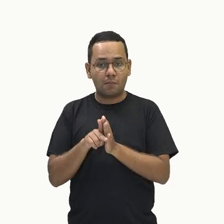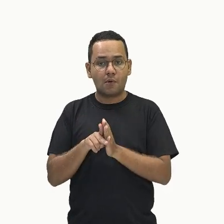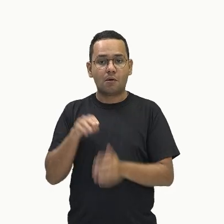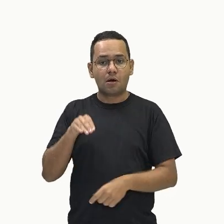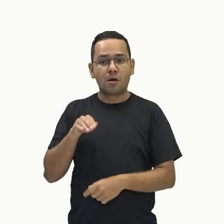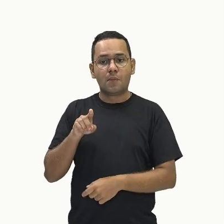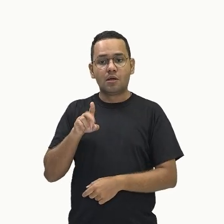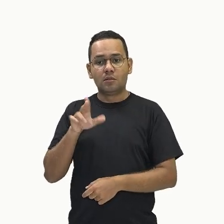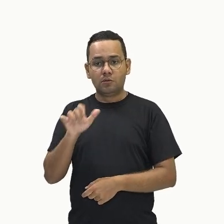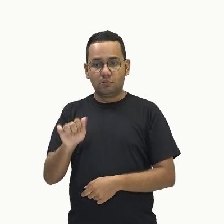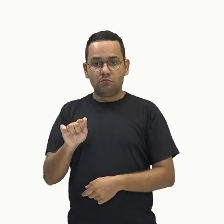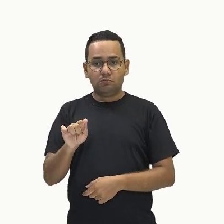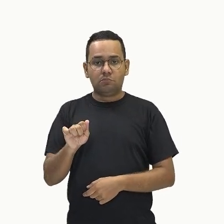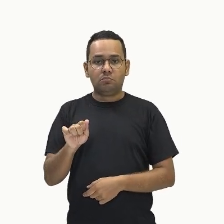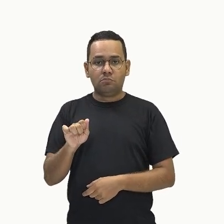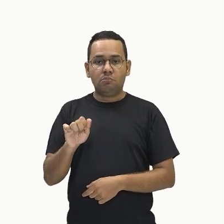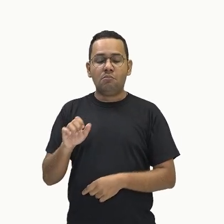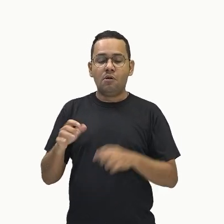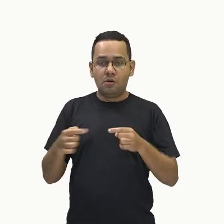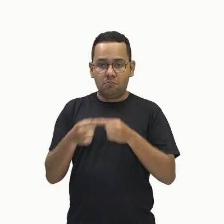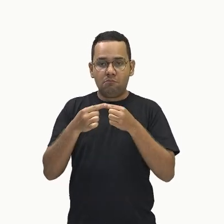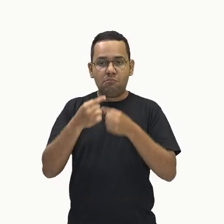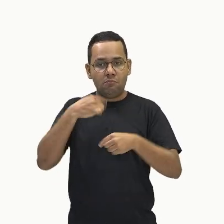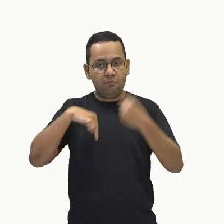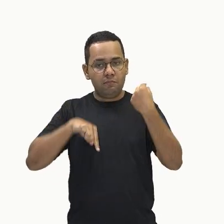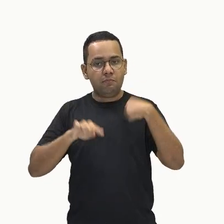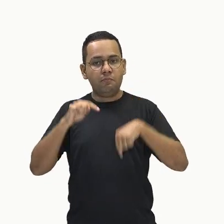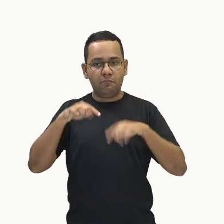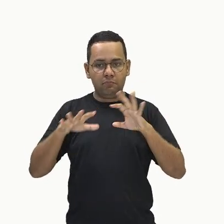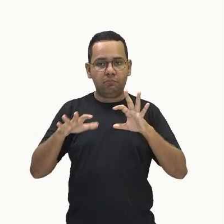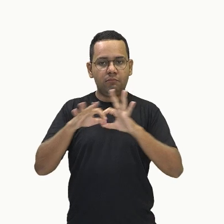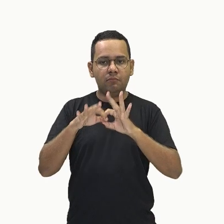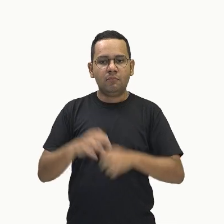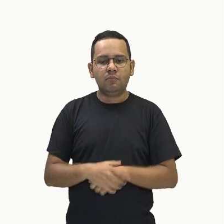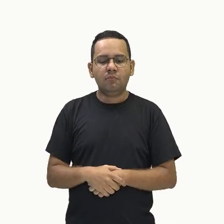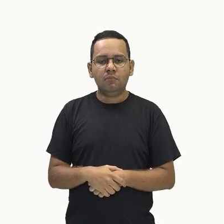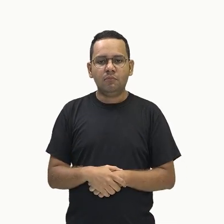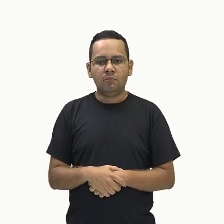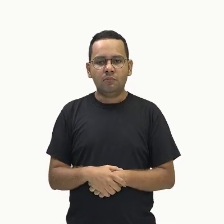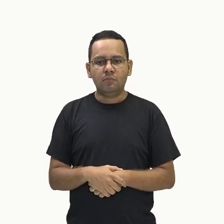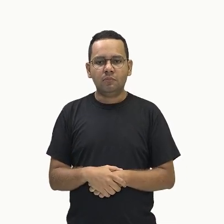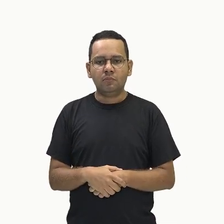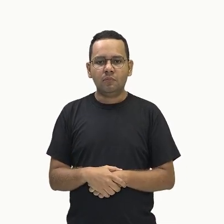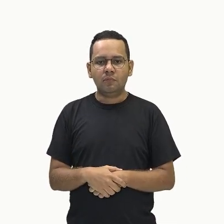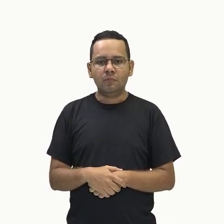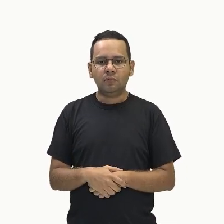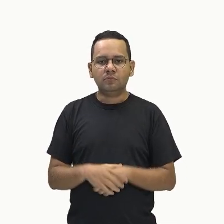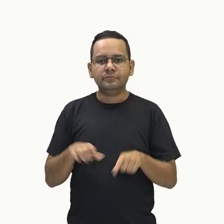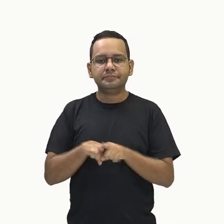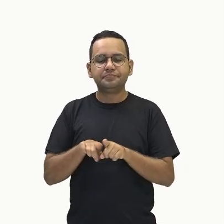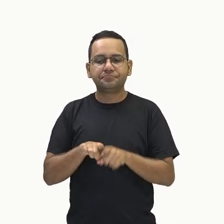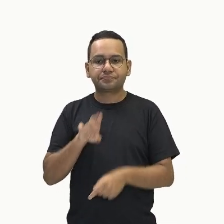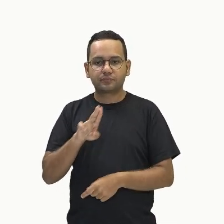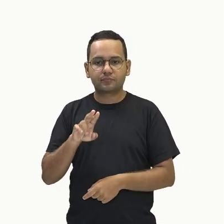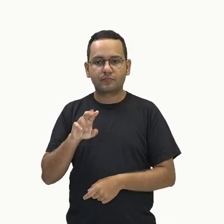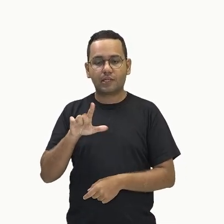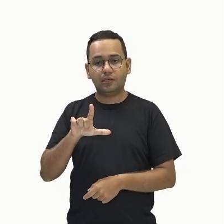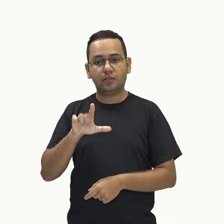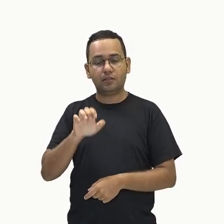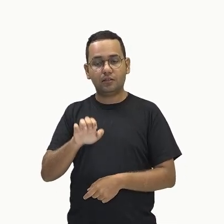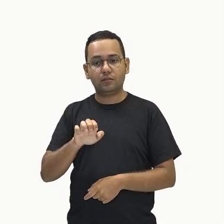nosso sistema imunológico do organismo, também chamados de leucócitos.